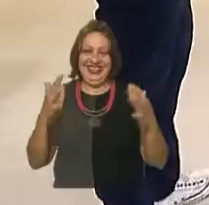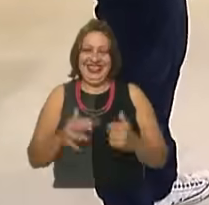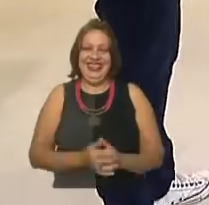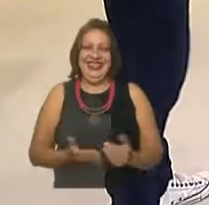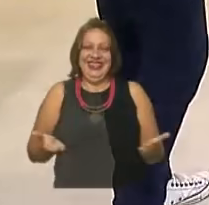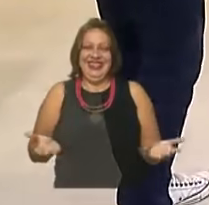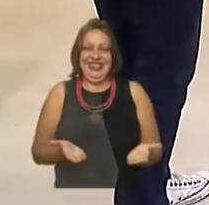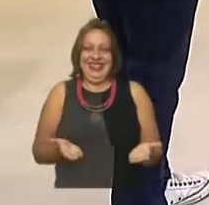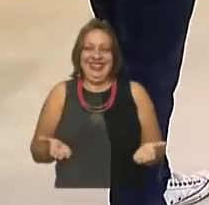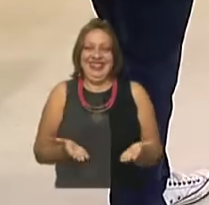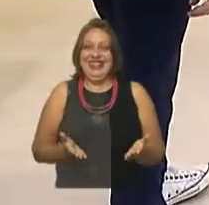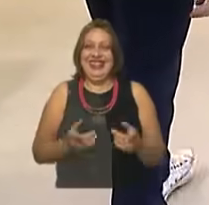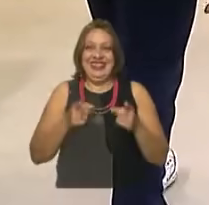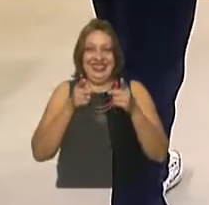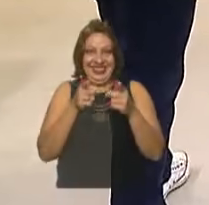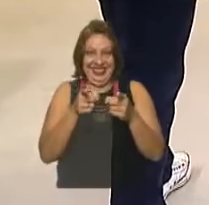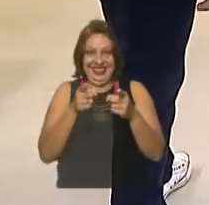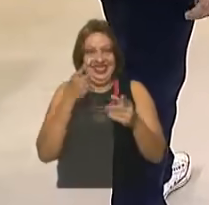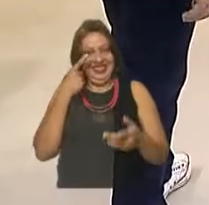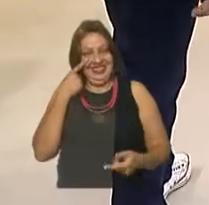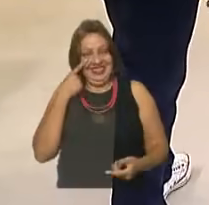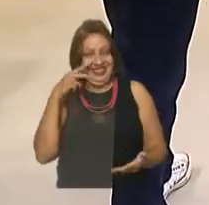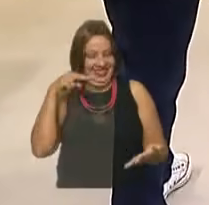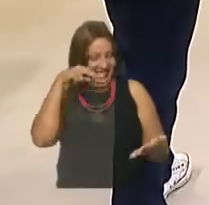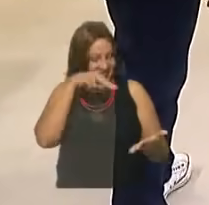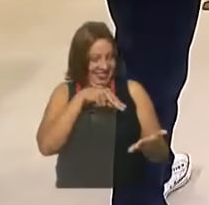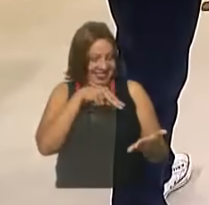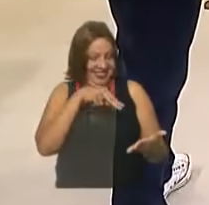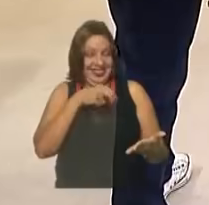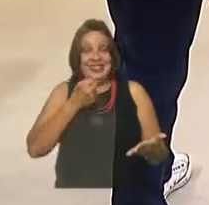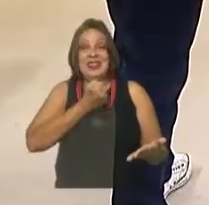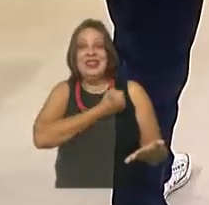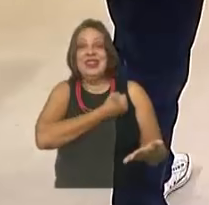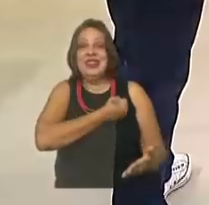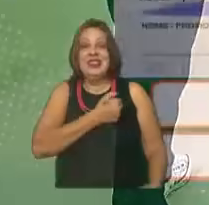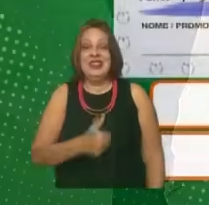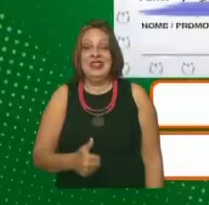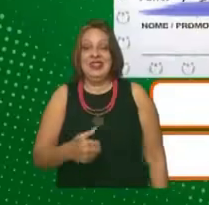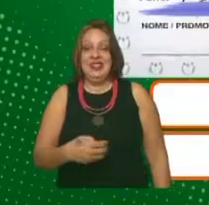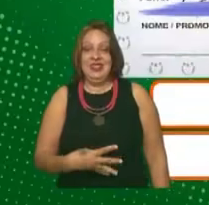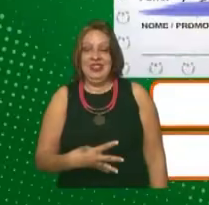E agora, será que é você? O que a gente vai conferir, viu? Dá uma olhadinha aí no título